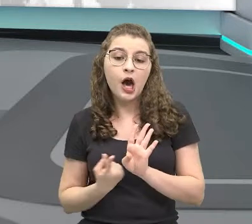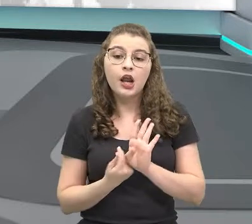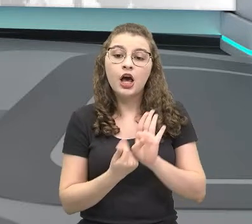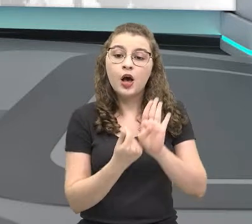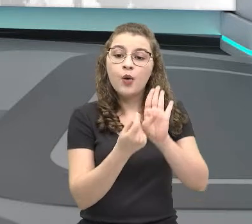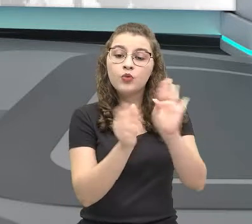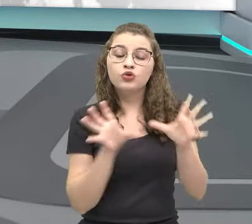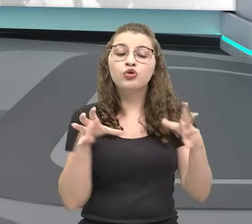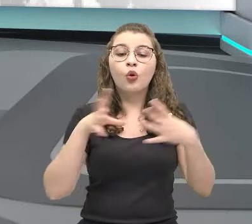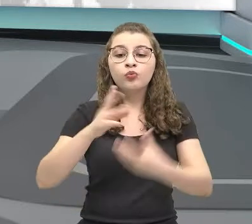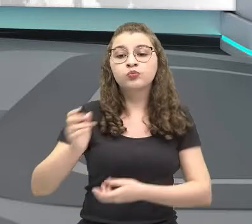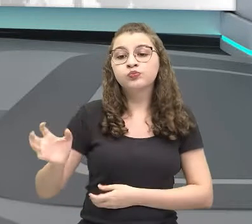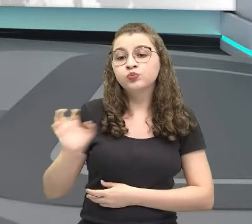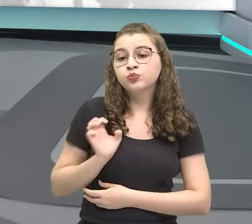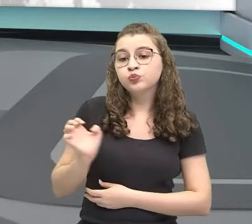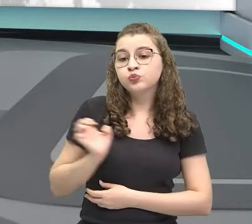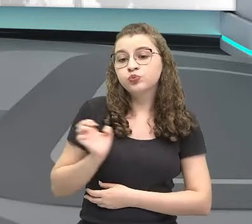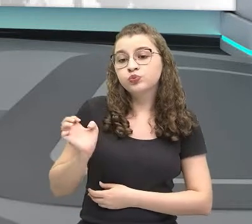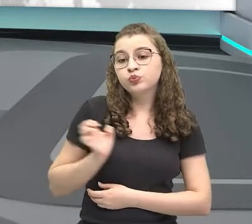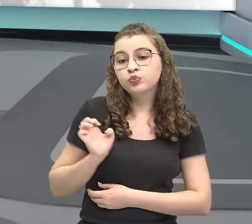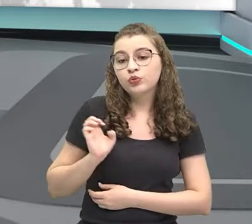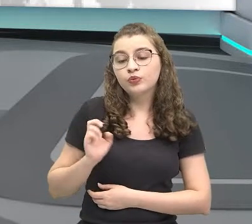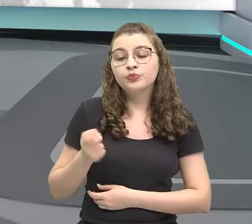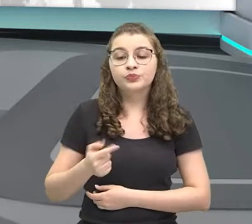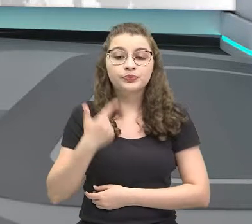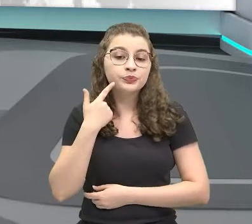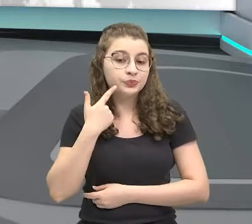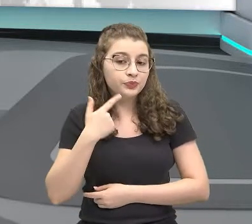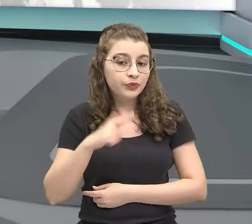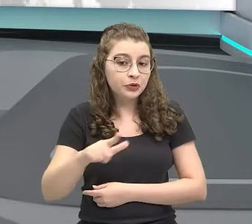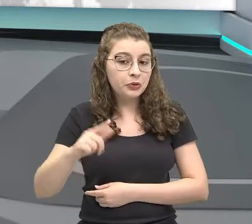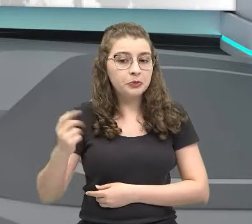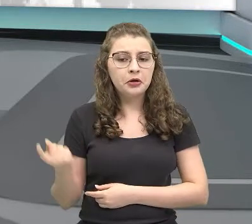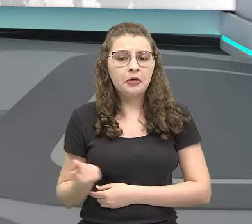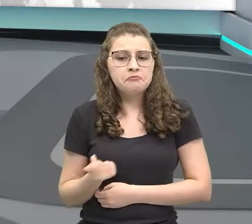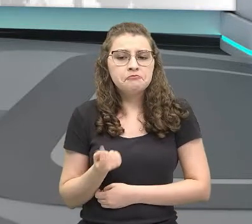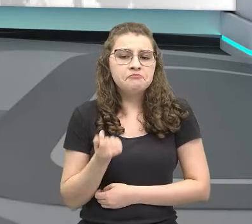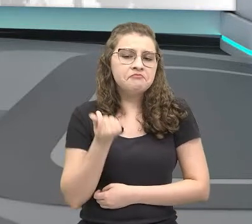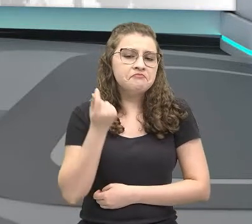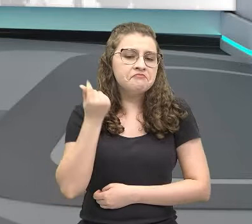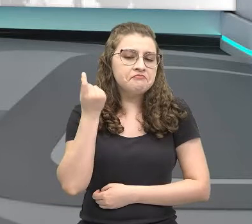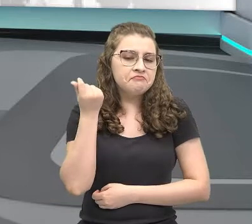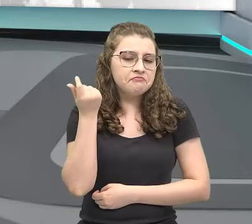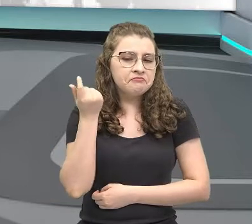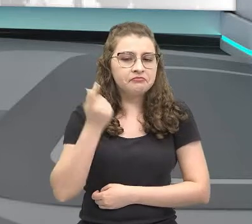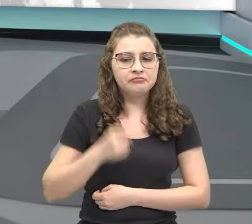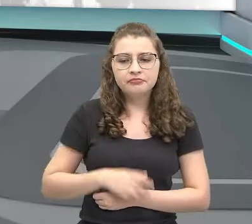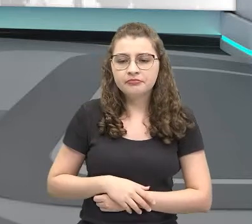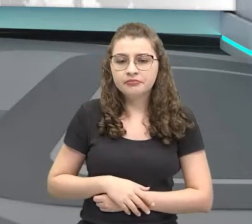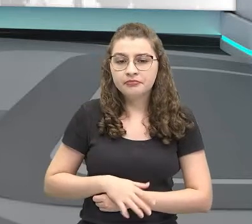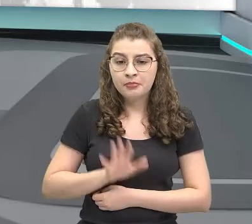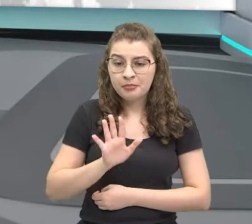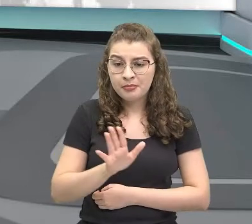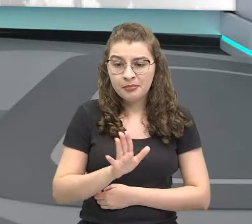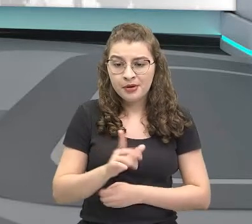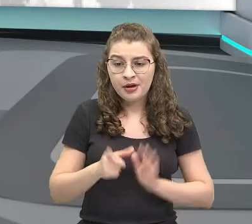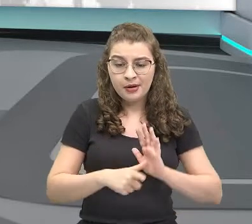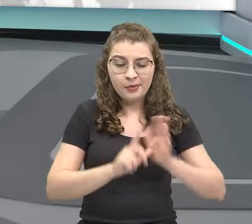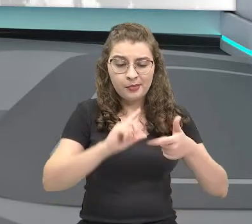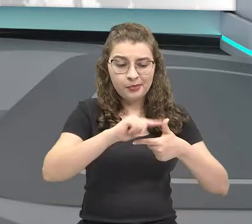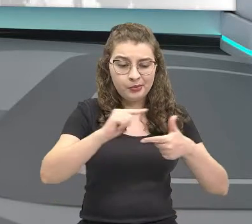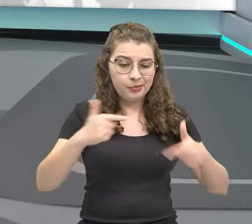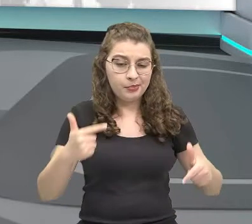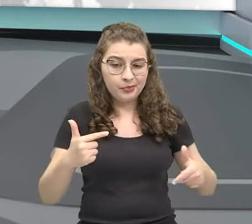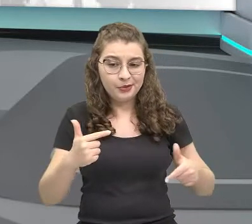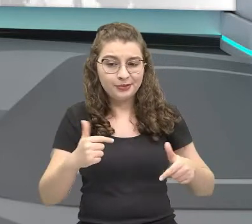Então, tinha que ter uma linguagem elitista, e esse pré-realismo ele veio para mudar tudo isso, né? Ele